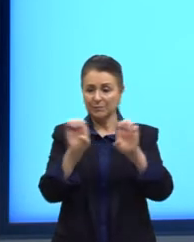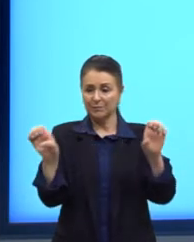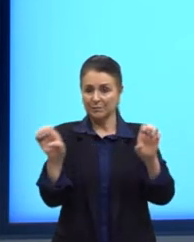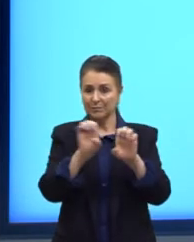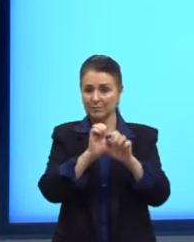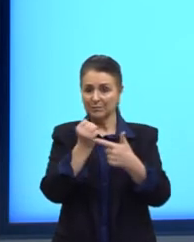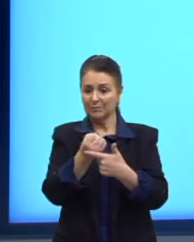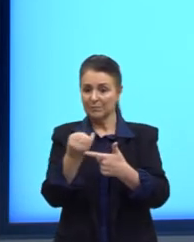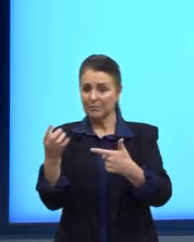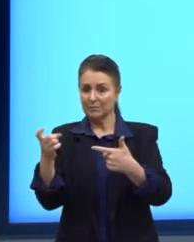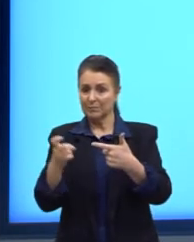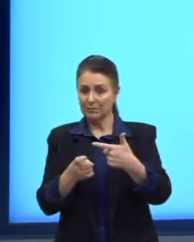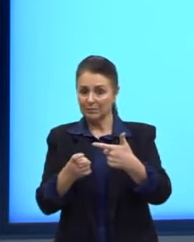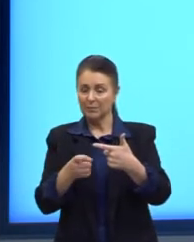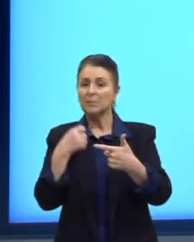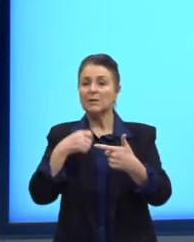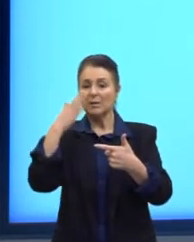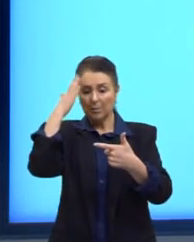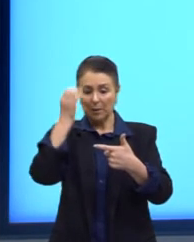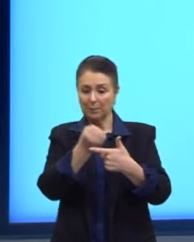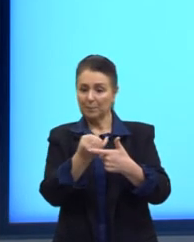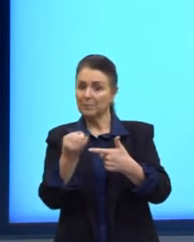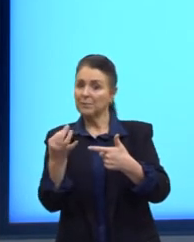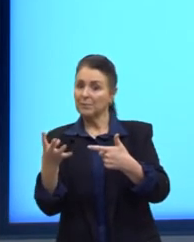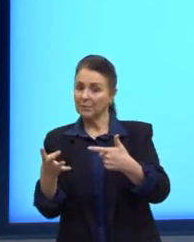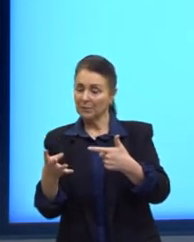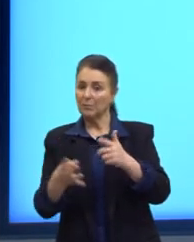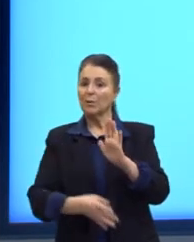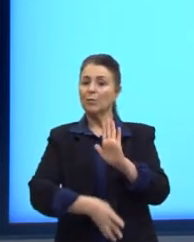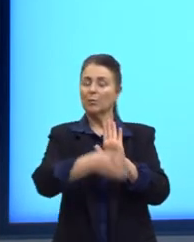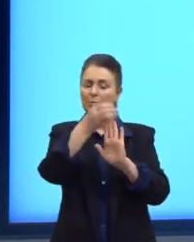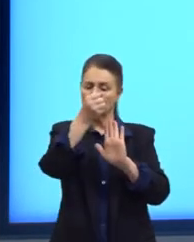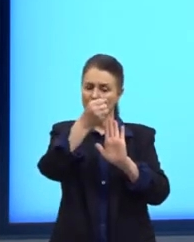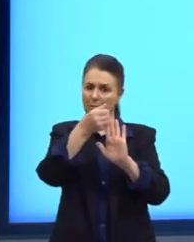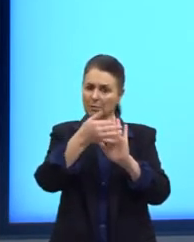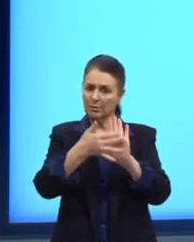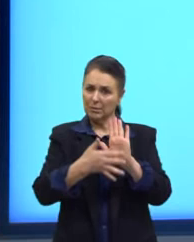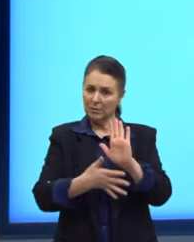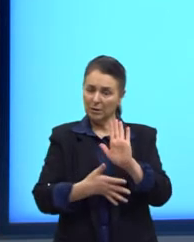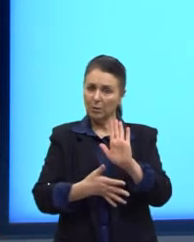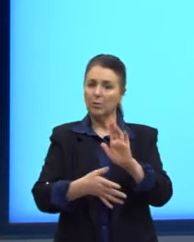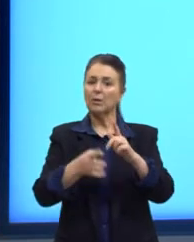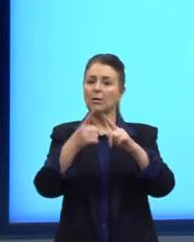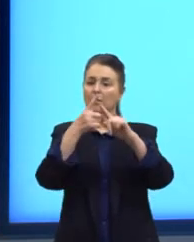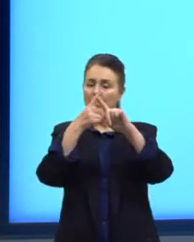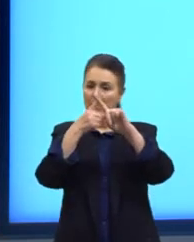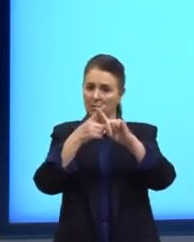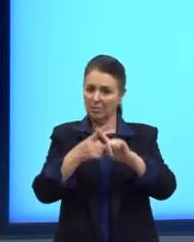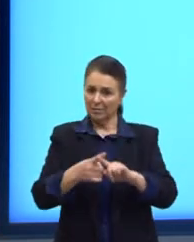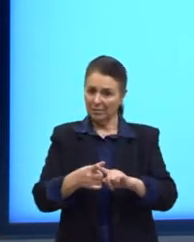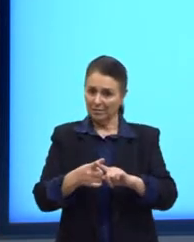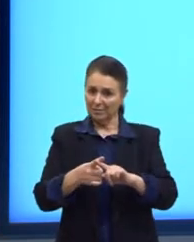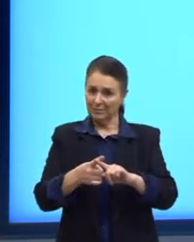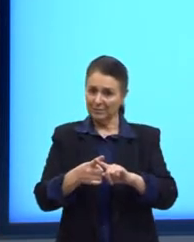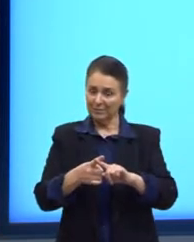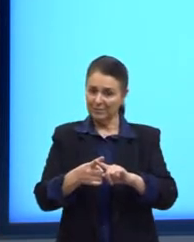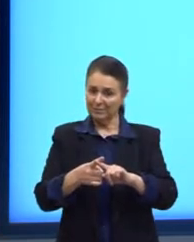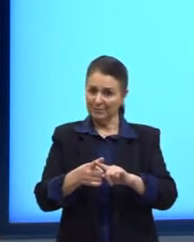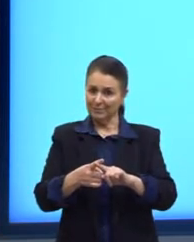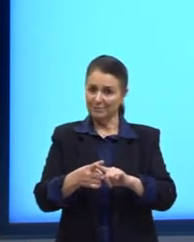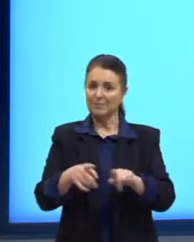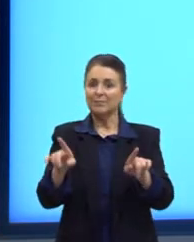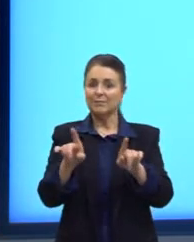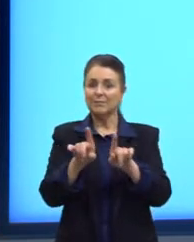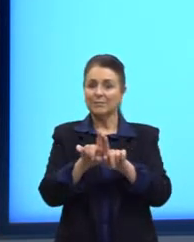total do logaritmo sua definição e todas as suas propriedades para resolver